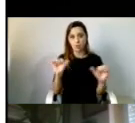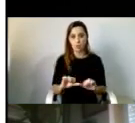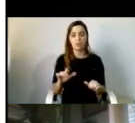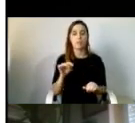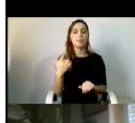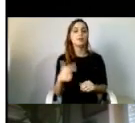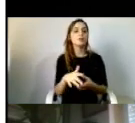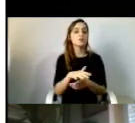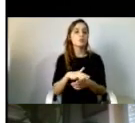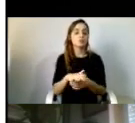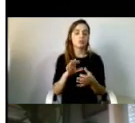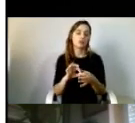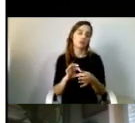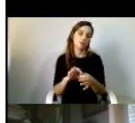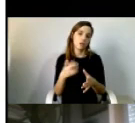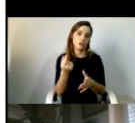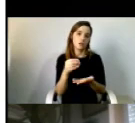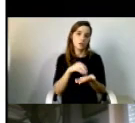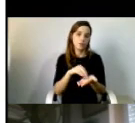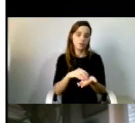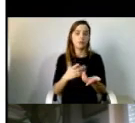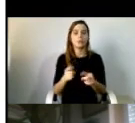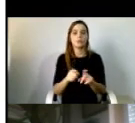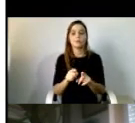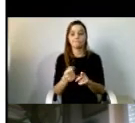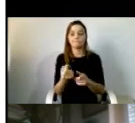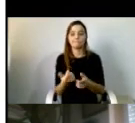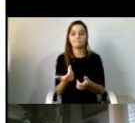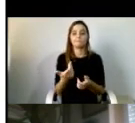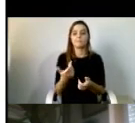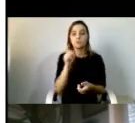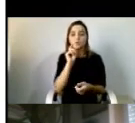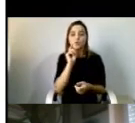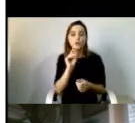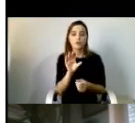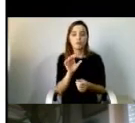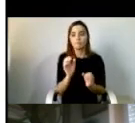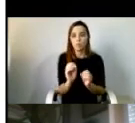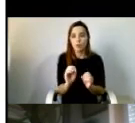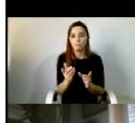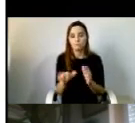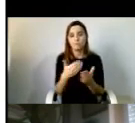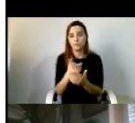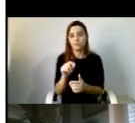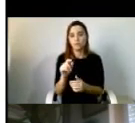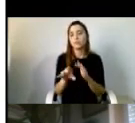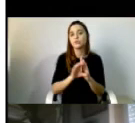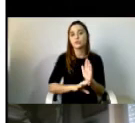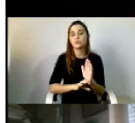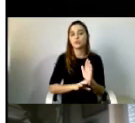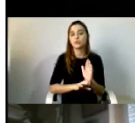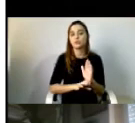a pobreza, a insegurança económica em que vivem, que vem acentuar também as condições